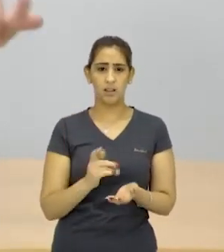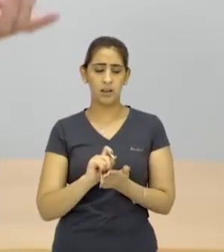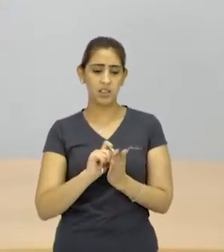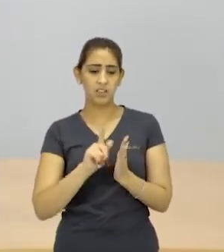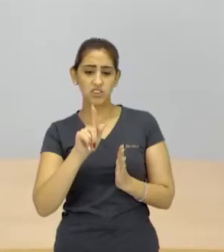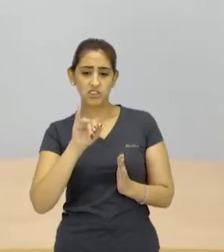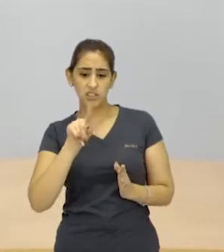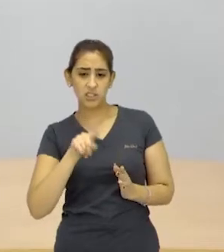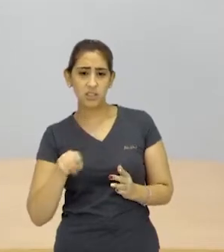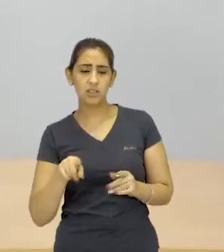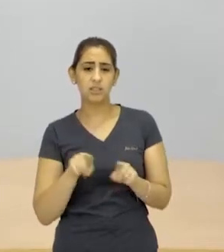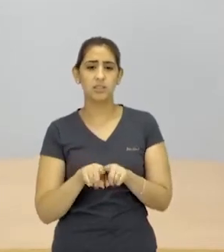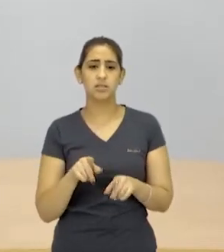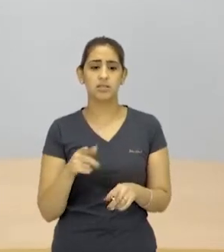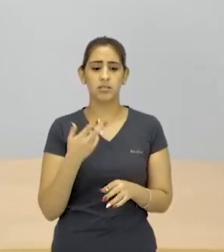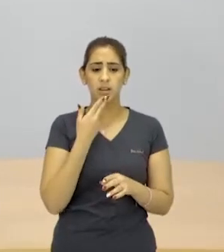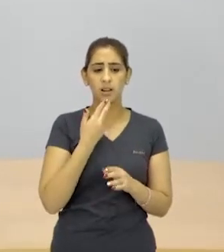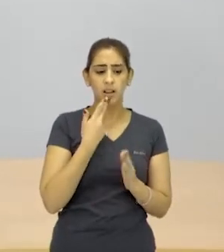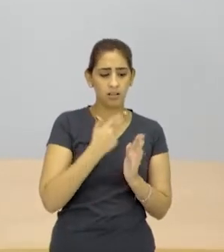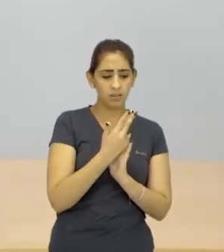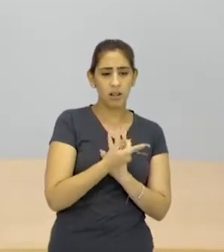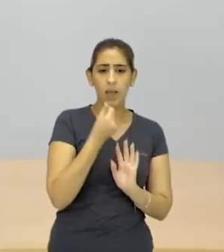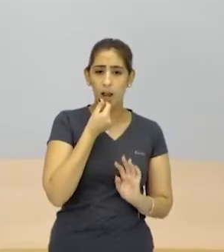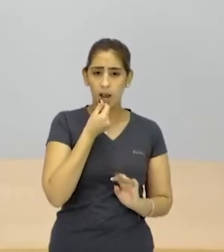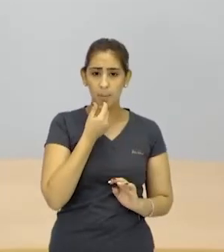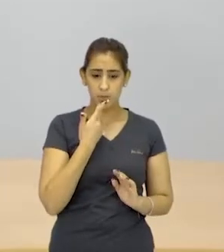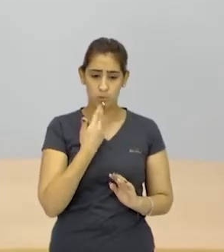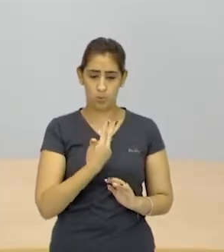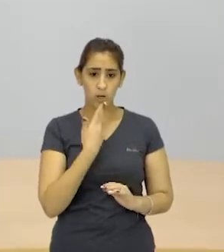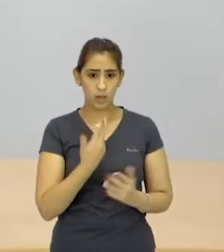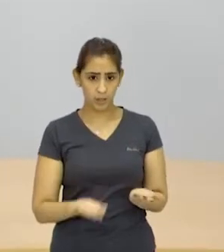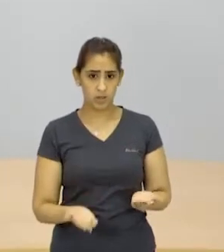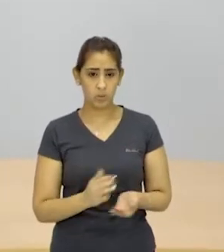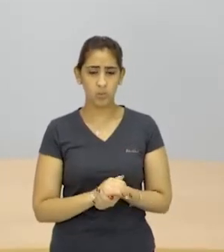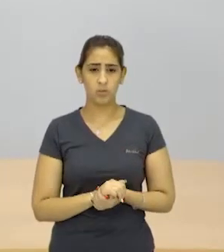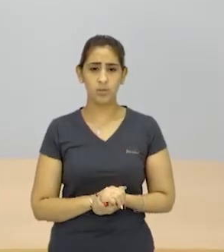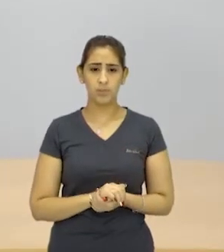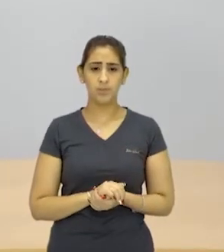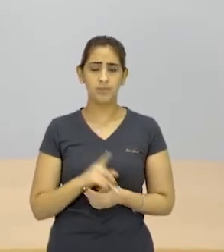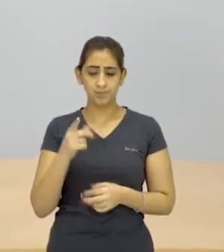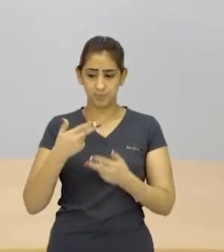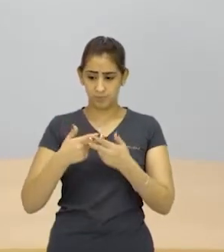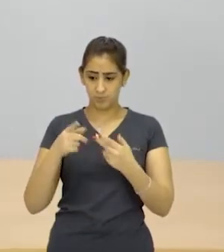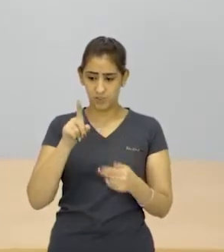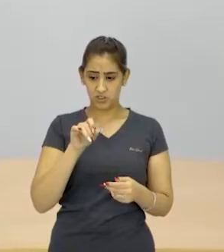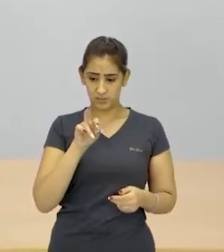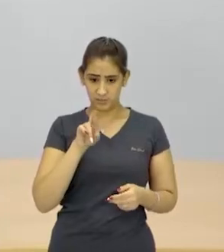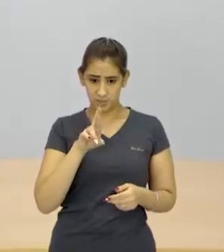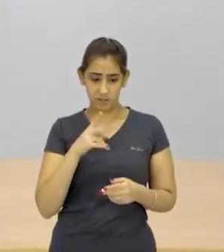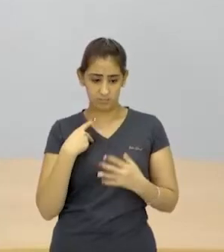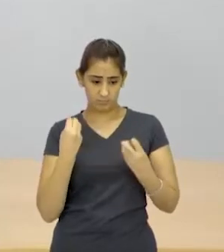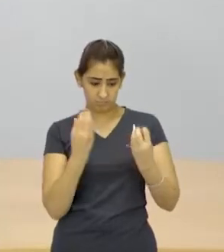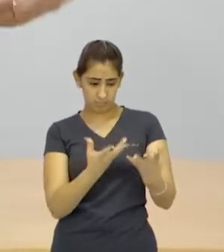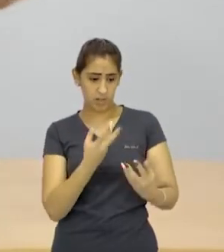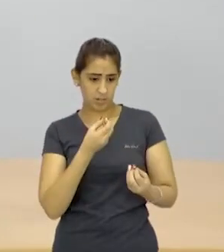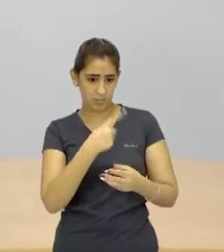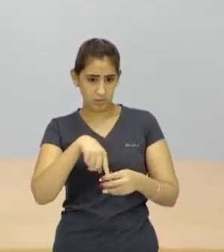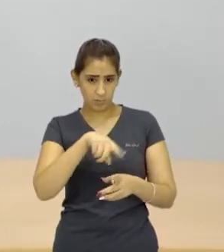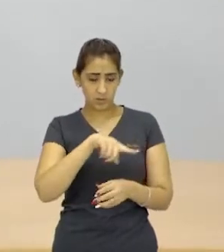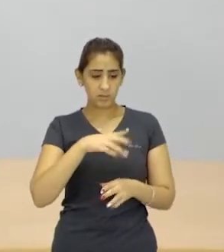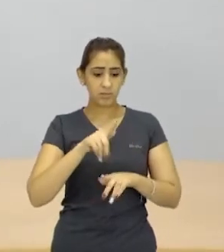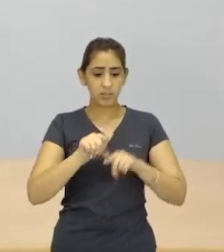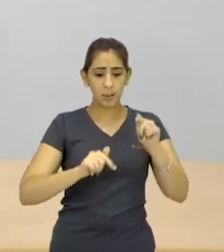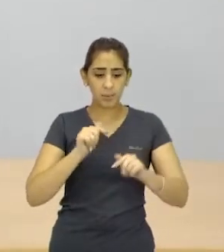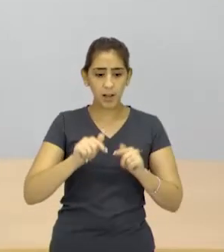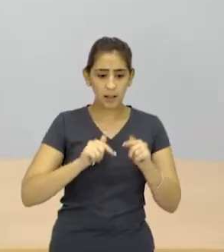arte digital. Então a proposta aí que o Xavier traz é muito rica aí com relação a isso, em trabalhar o processo